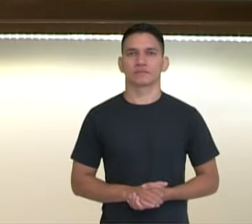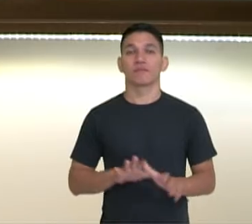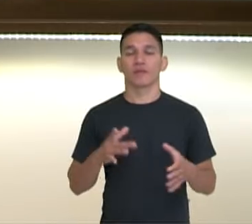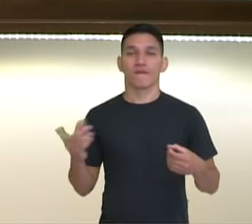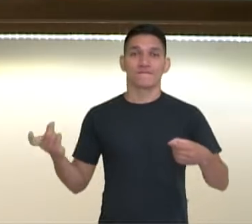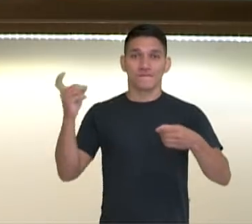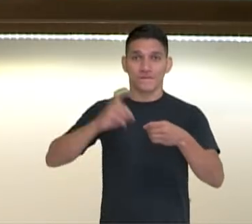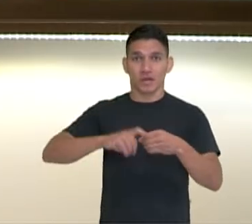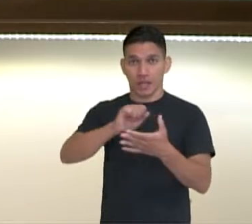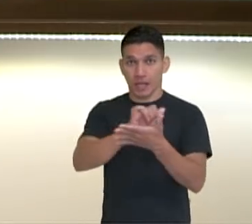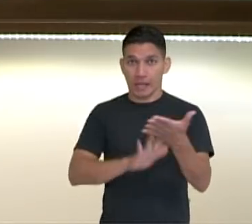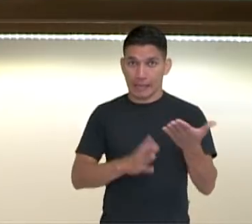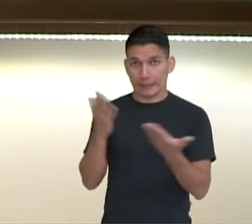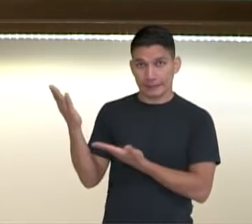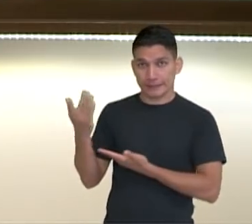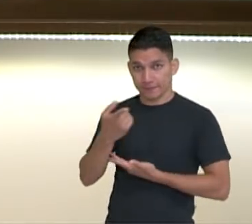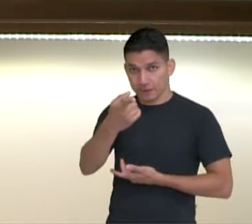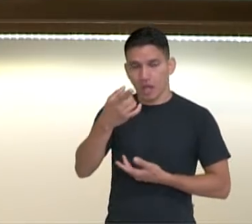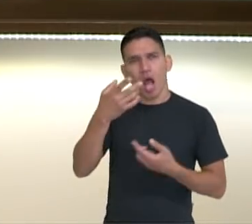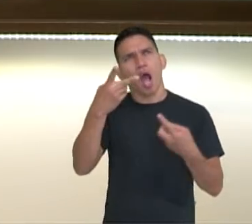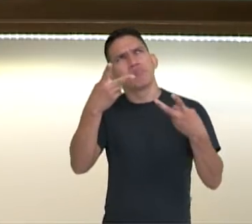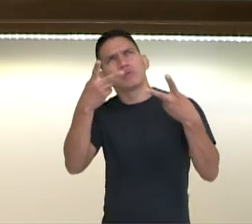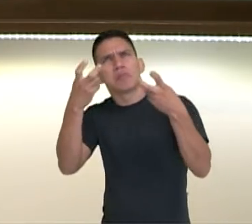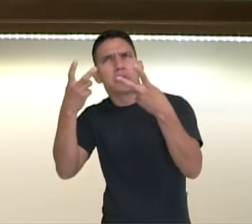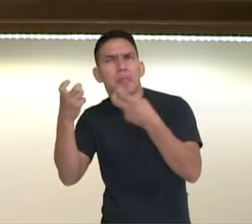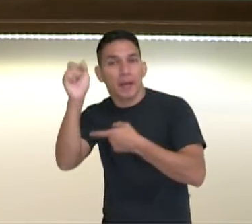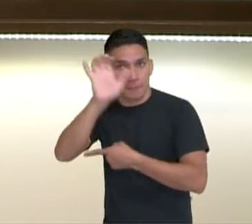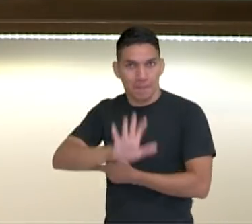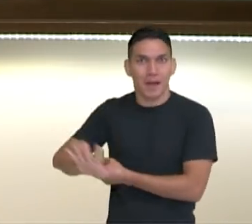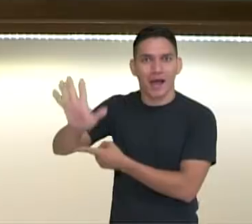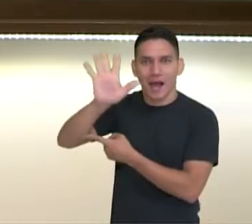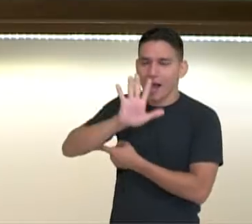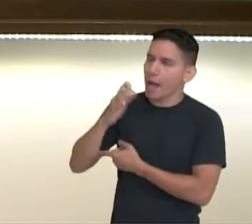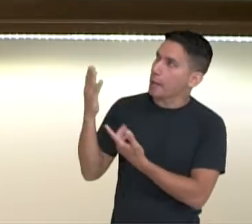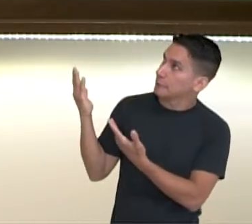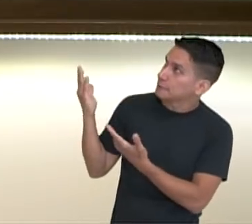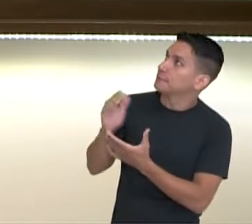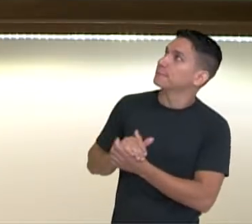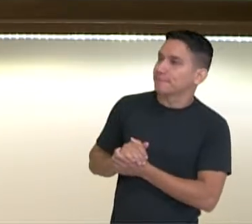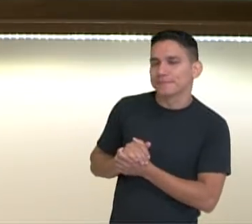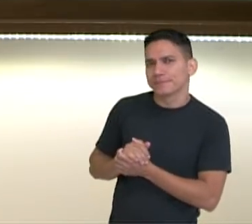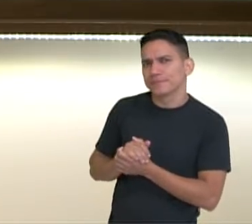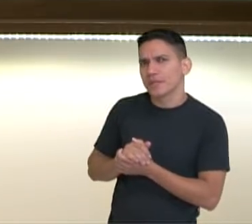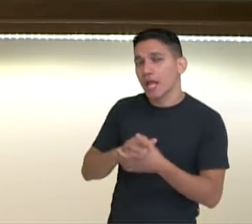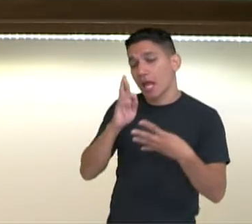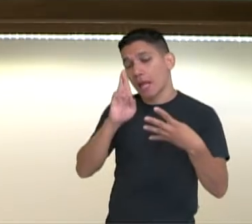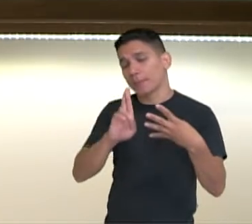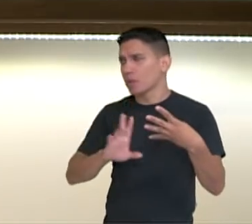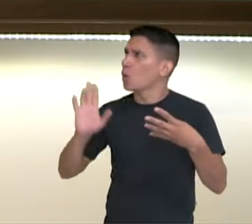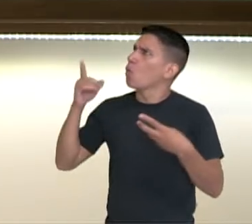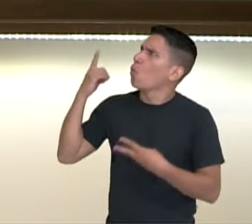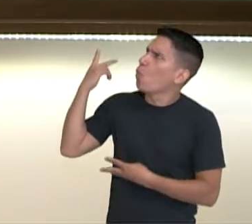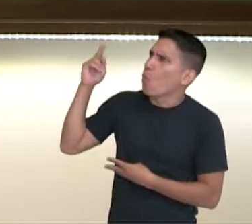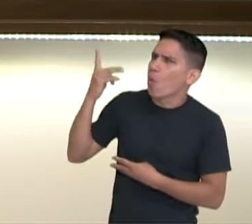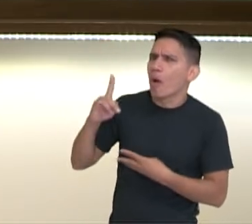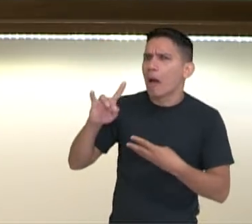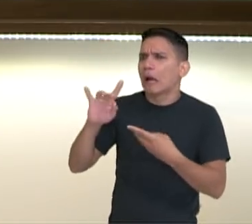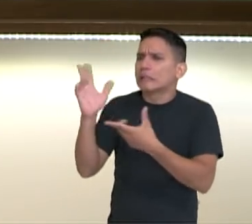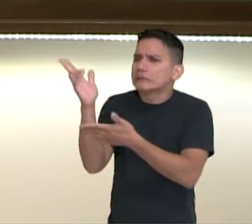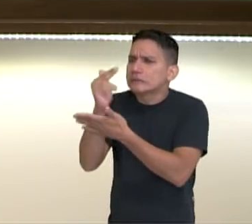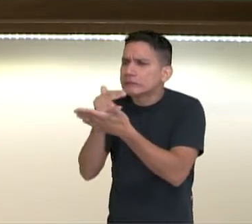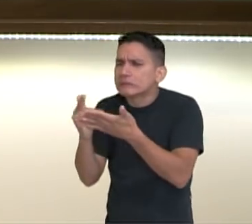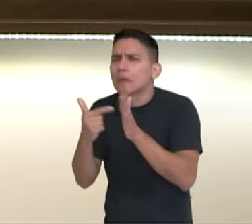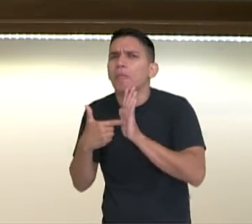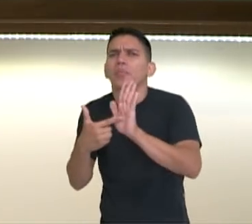Voltamos com a atividade ali que ficou para vocês observarem a imagem, a figura e responderem o que aquele esquema